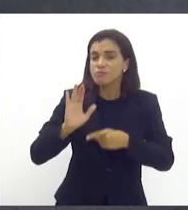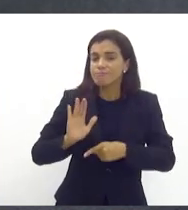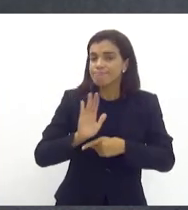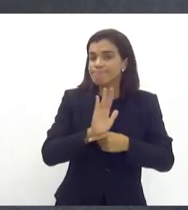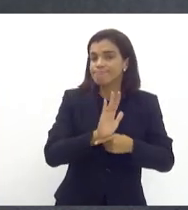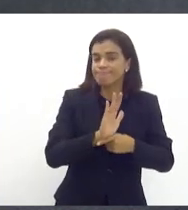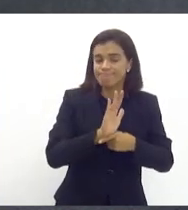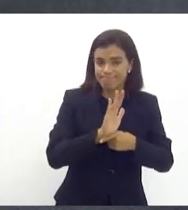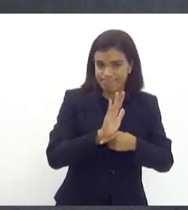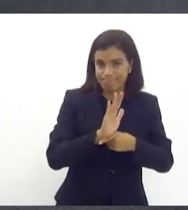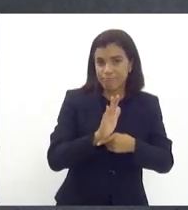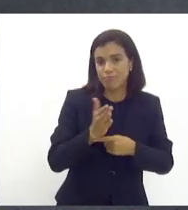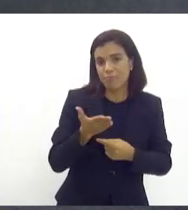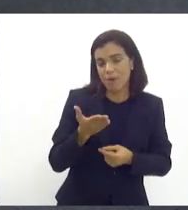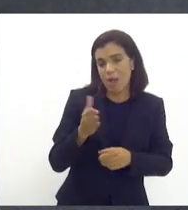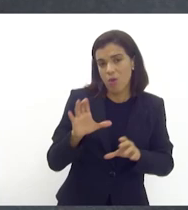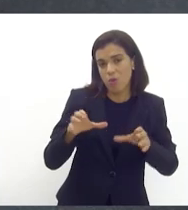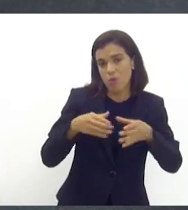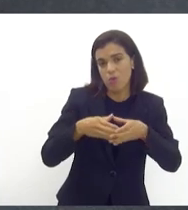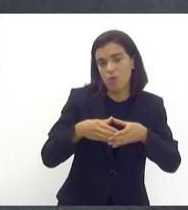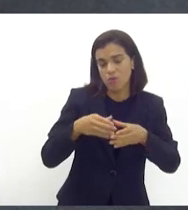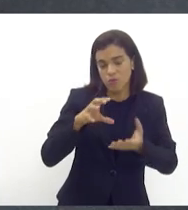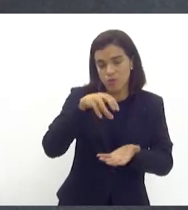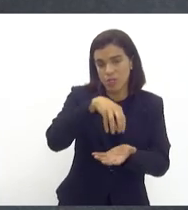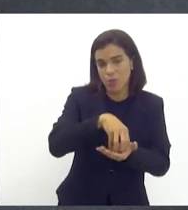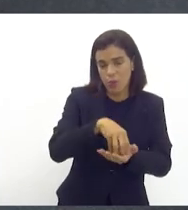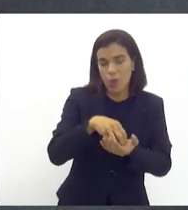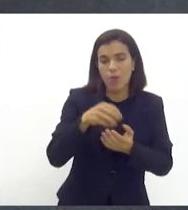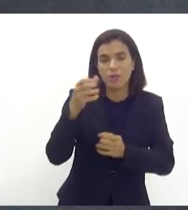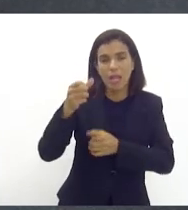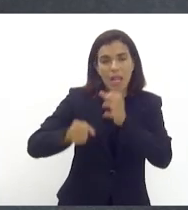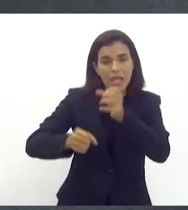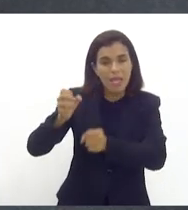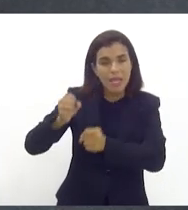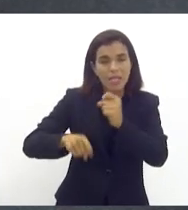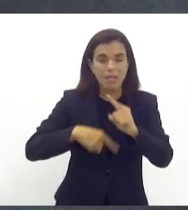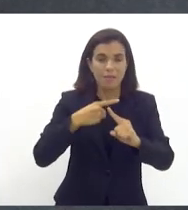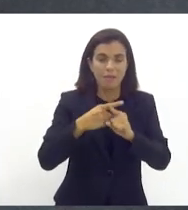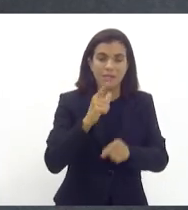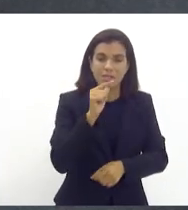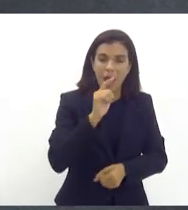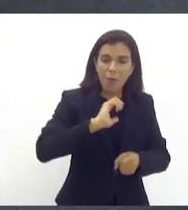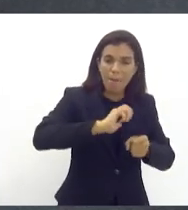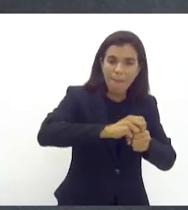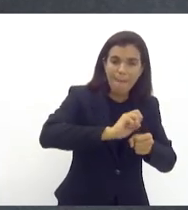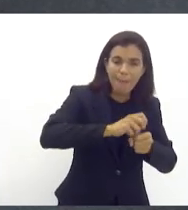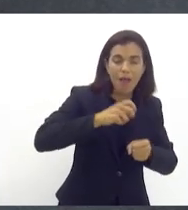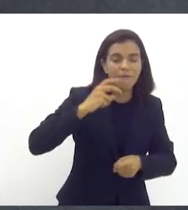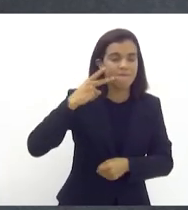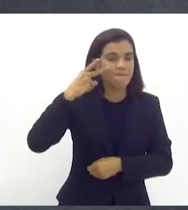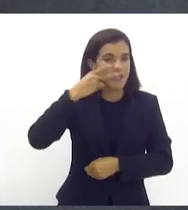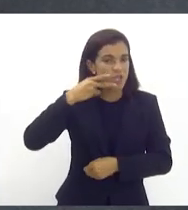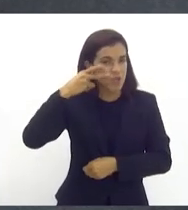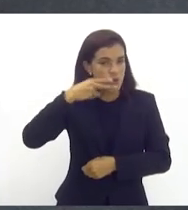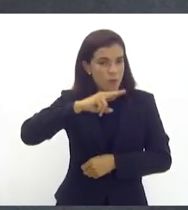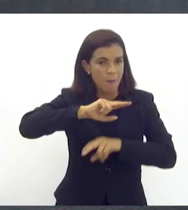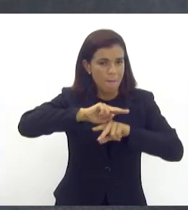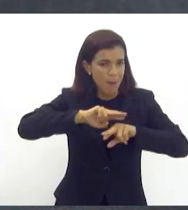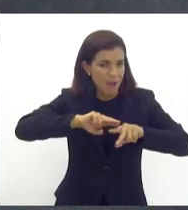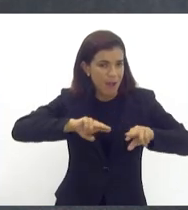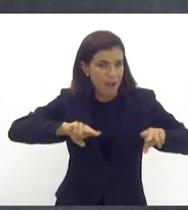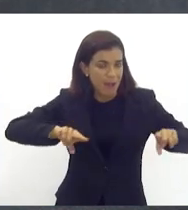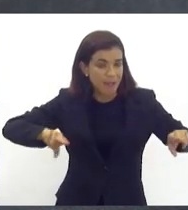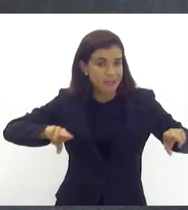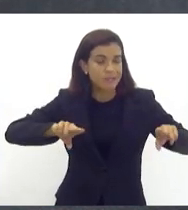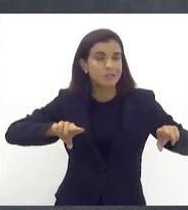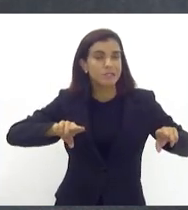para o setor leiteiro, mas também de água mineral, de vinhos, enfim, de toda uma rede que